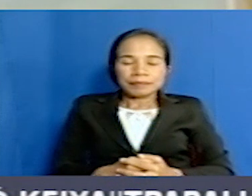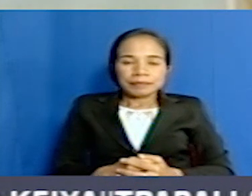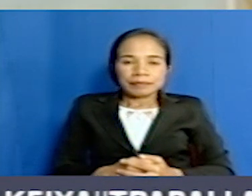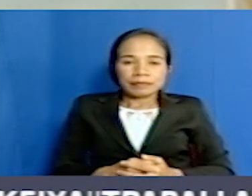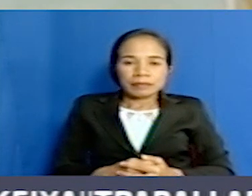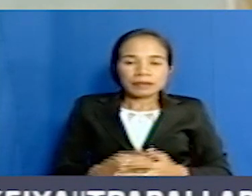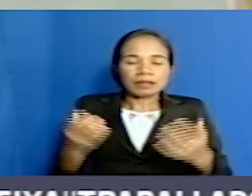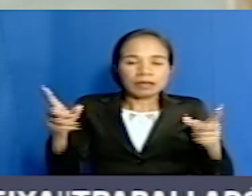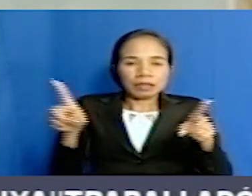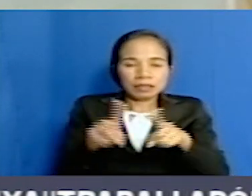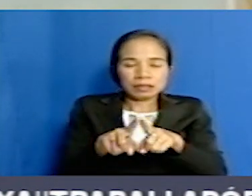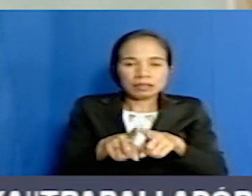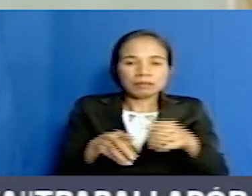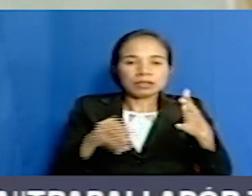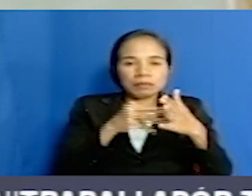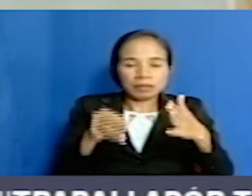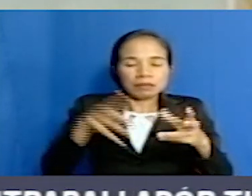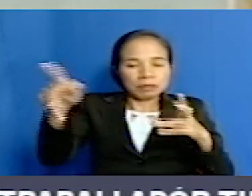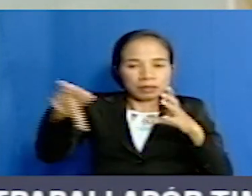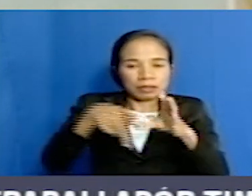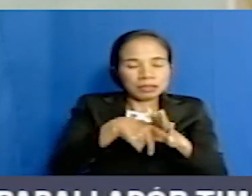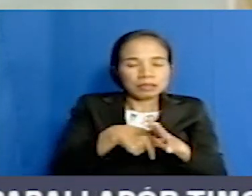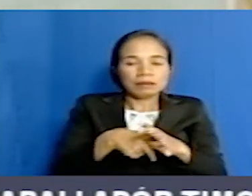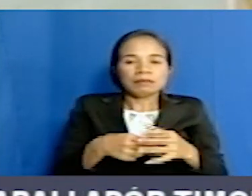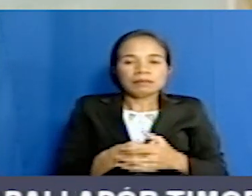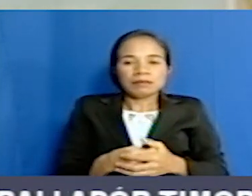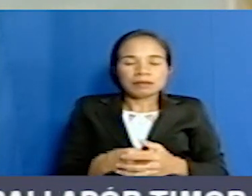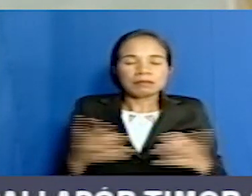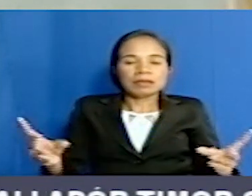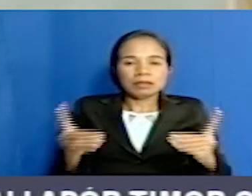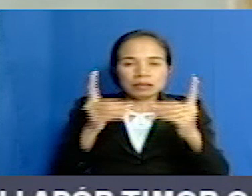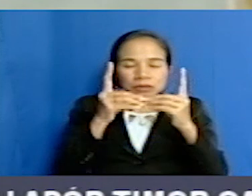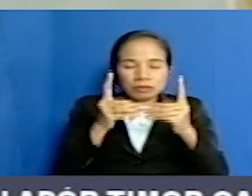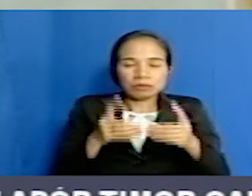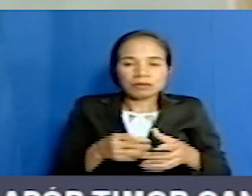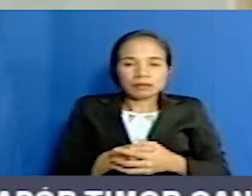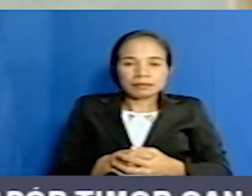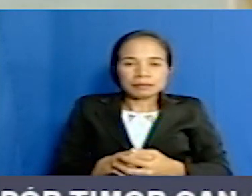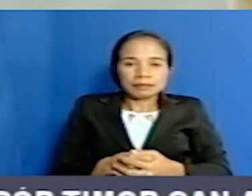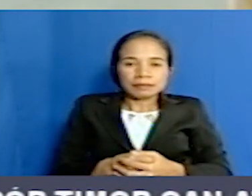e ao mesmo tempo mos media mos acompanha direta ba acontecimento ida ne